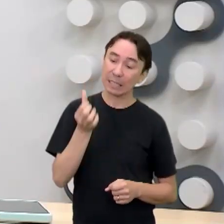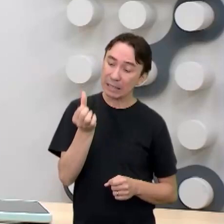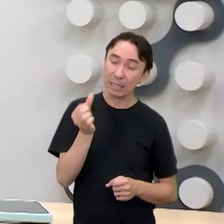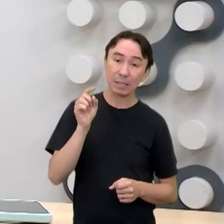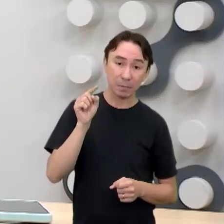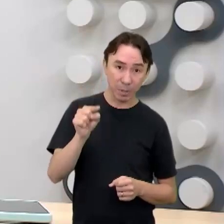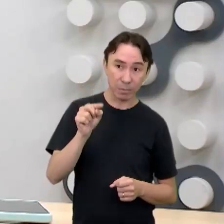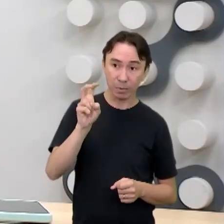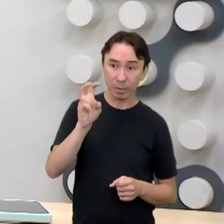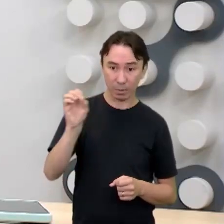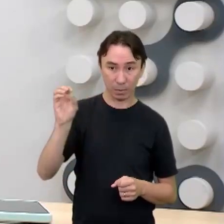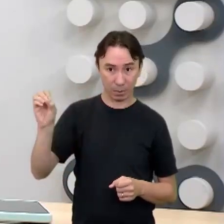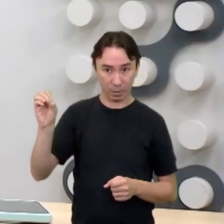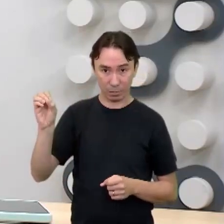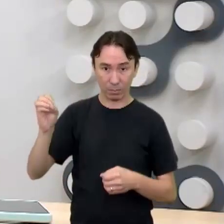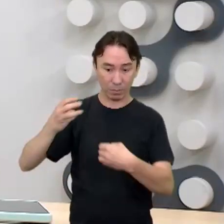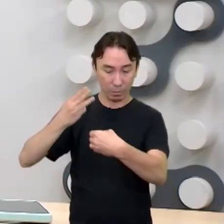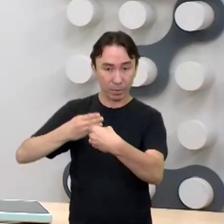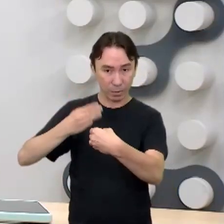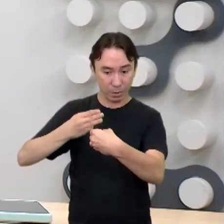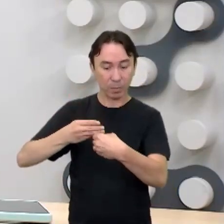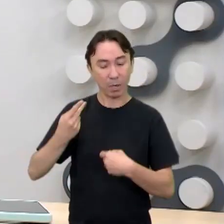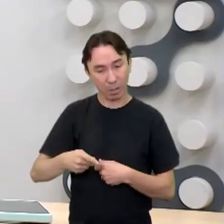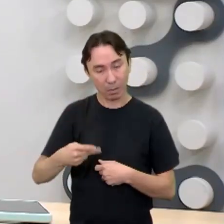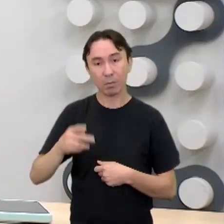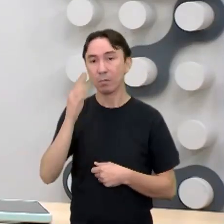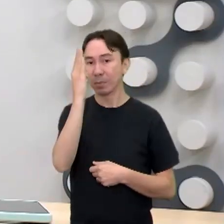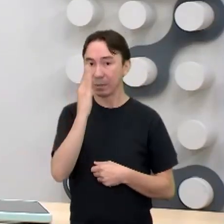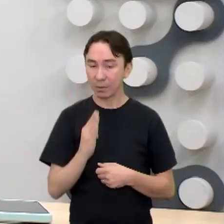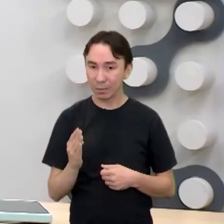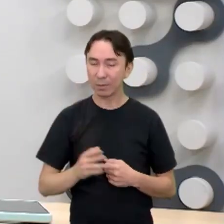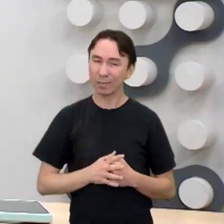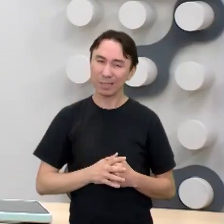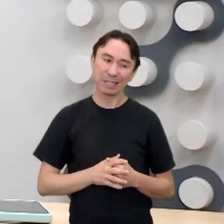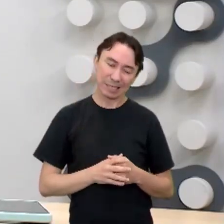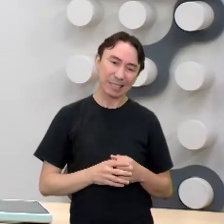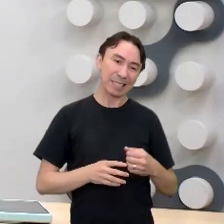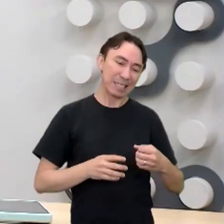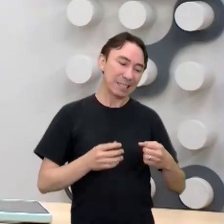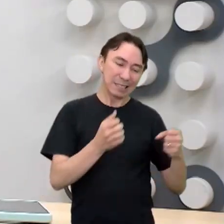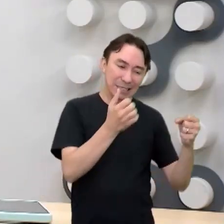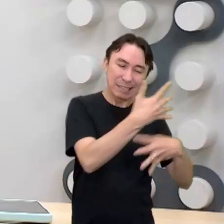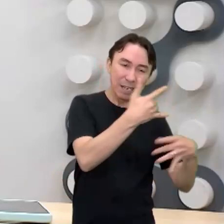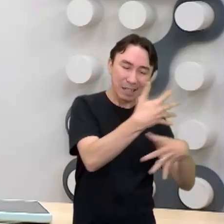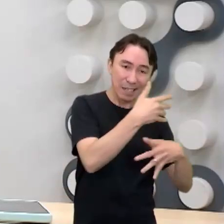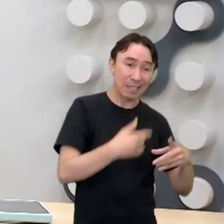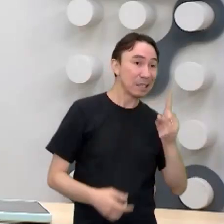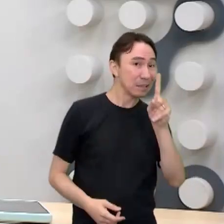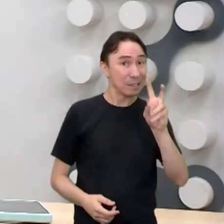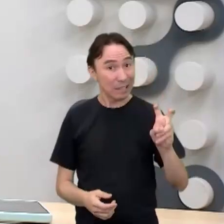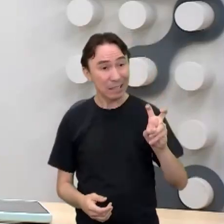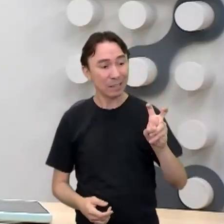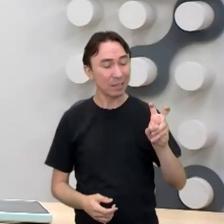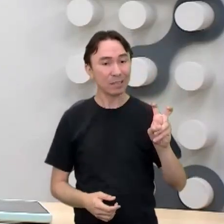aqui no Brasil, né? E essas 15 cidades, de alguma maneira, elas tendem a influenciar, né, todas